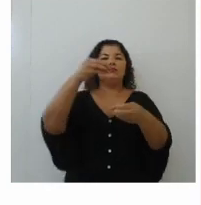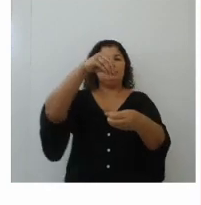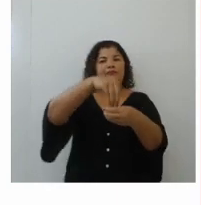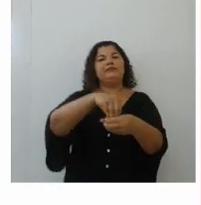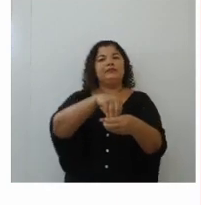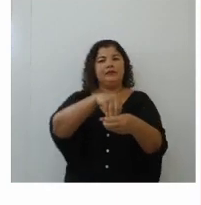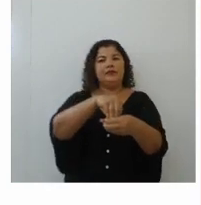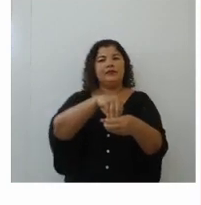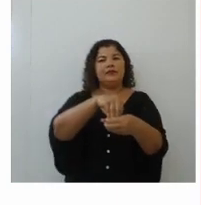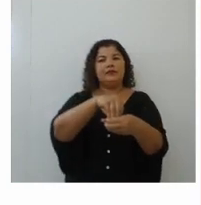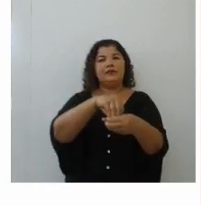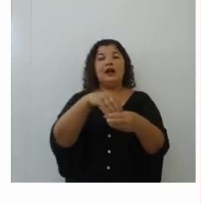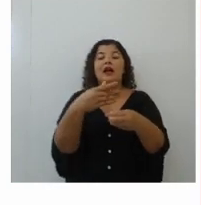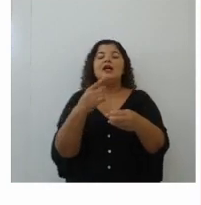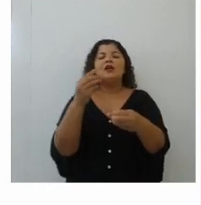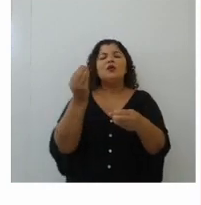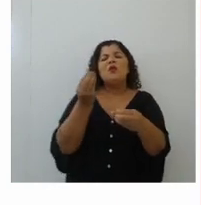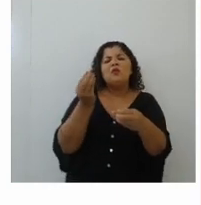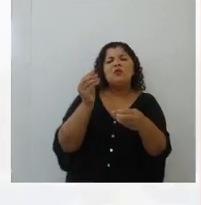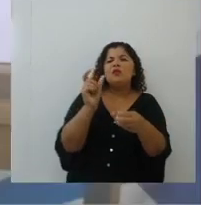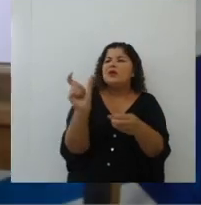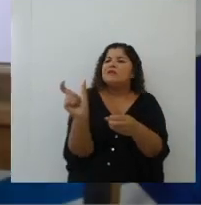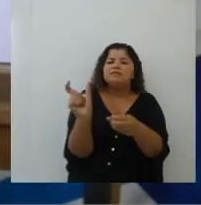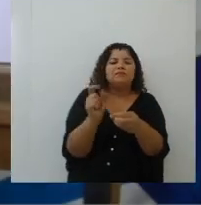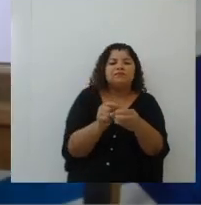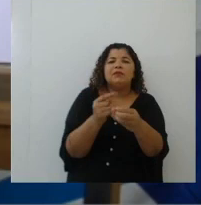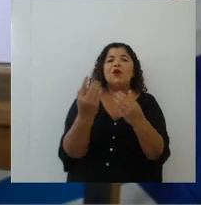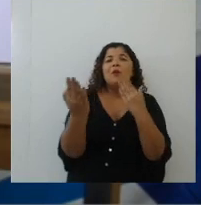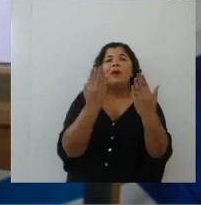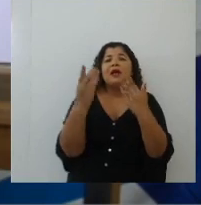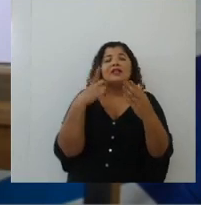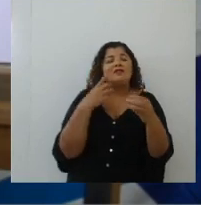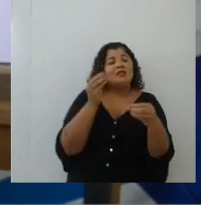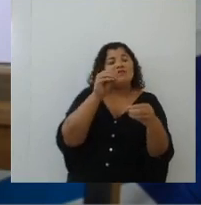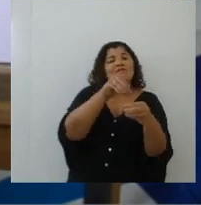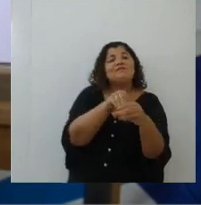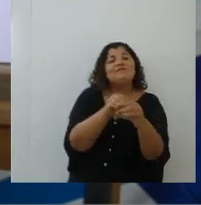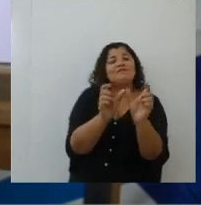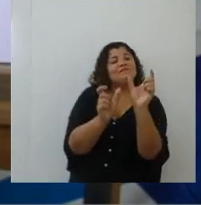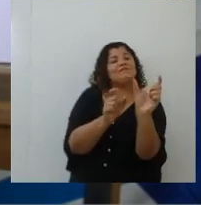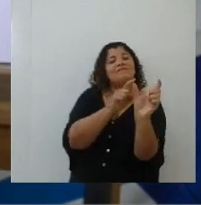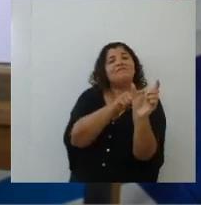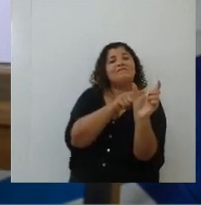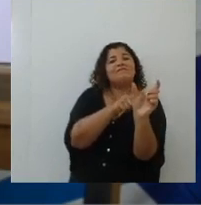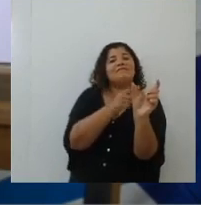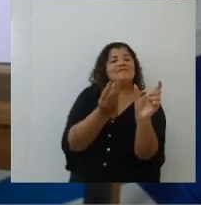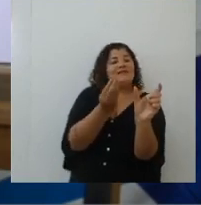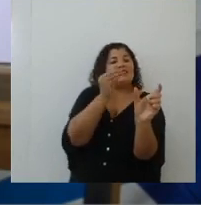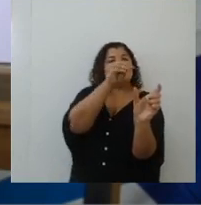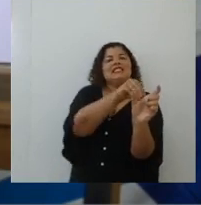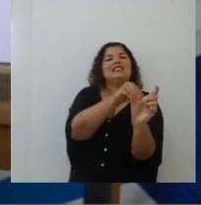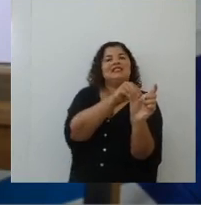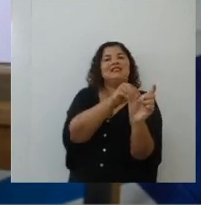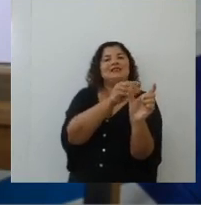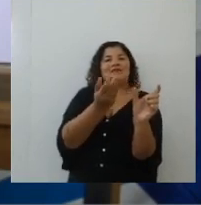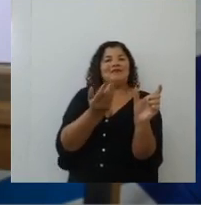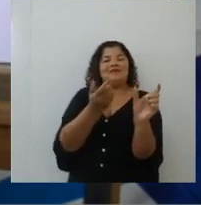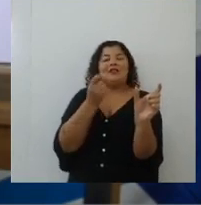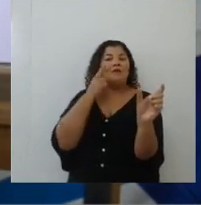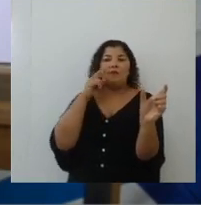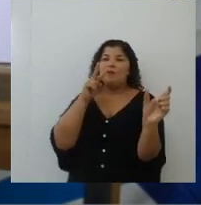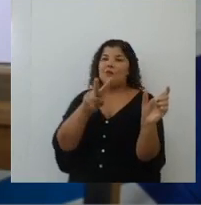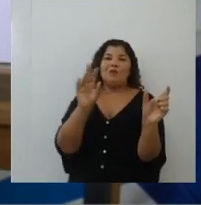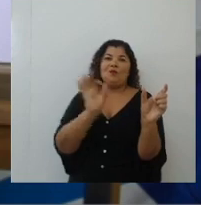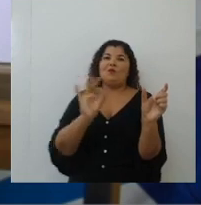Então, o elemento comparativo, ele está dentro do enunciado, de forma implícita do enunciado. Ele não